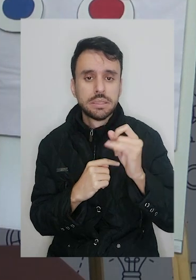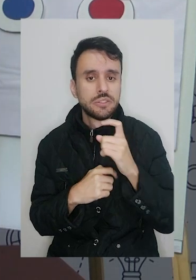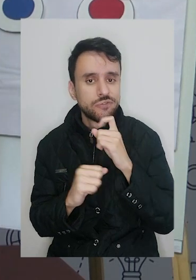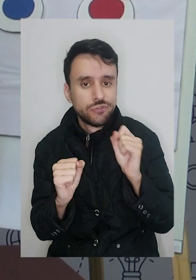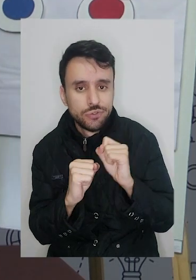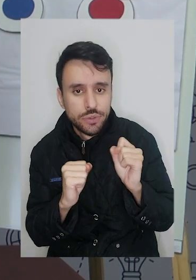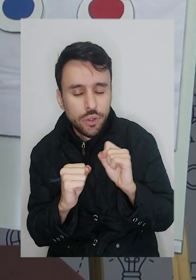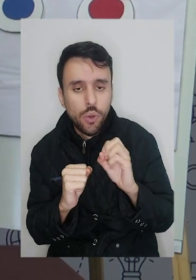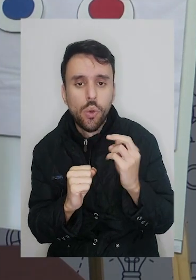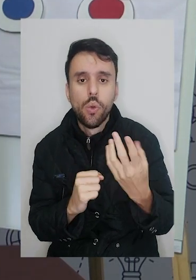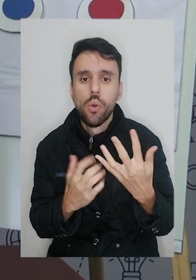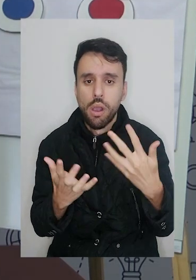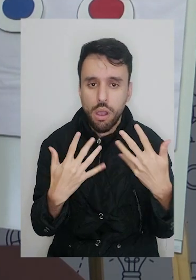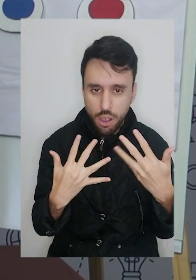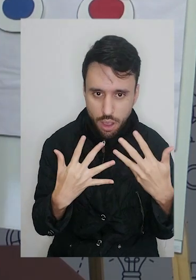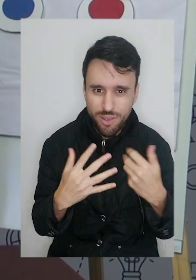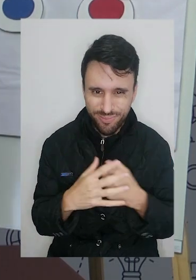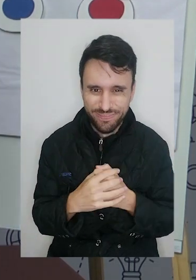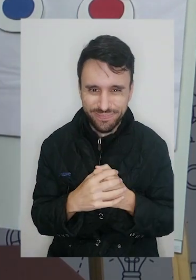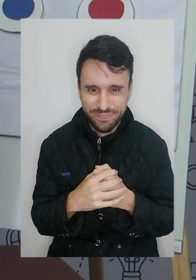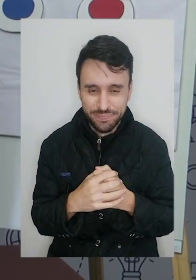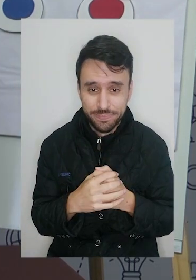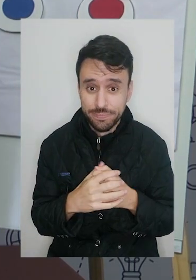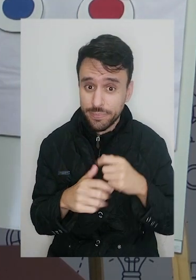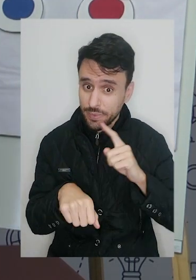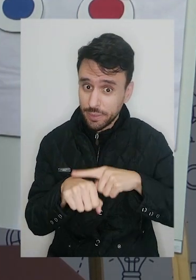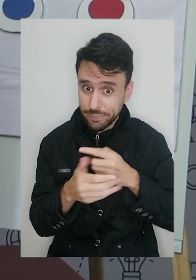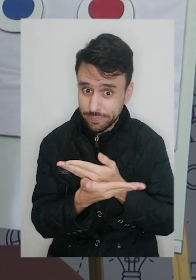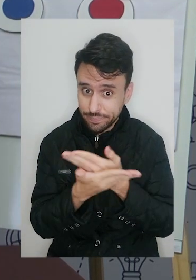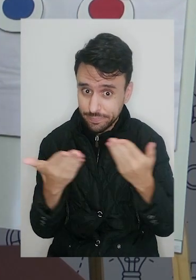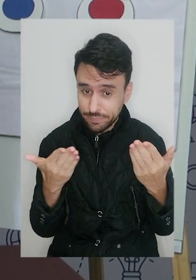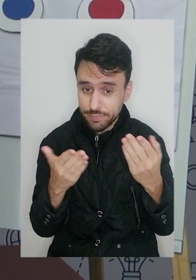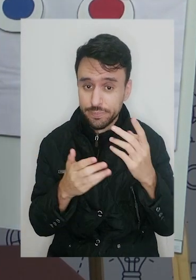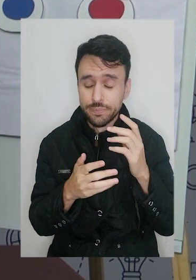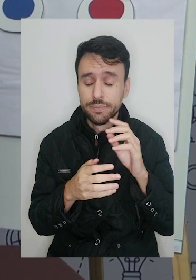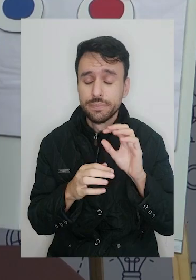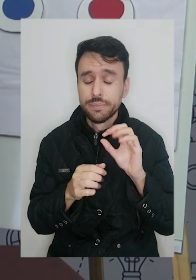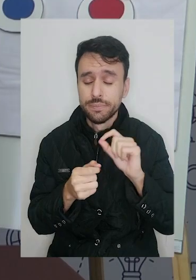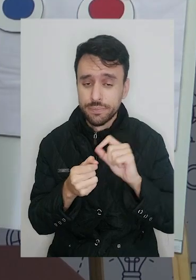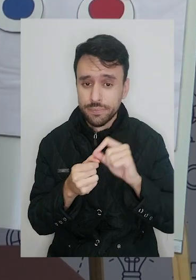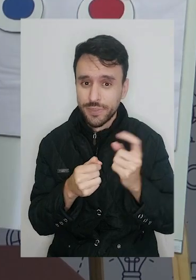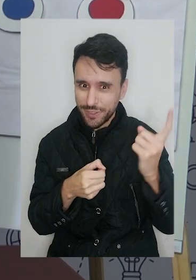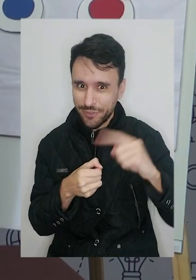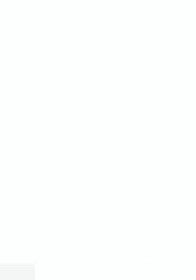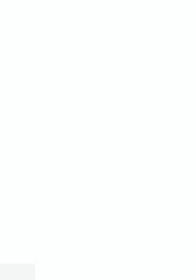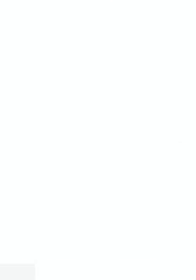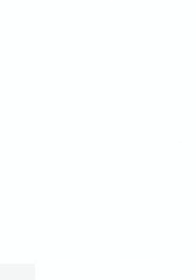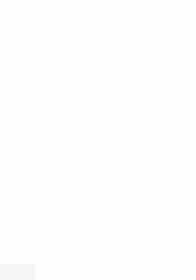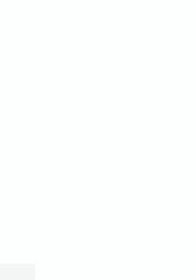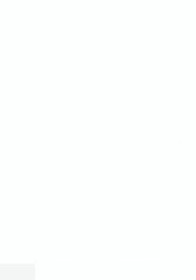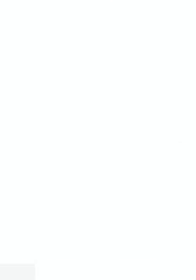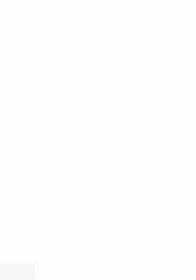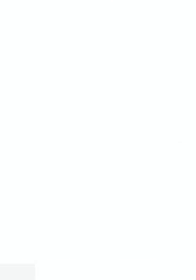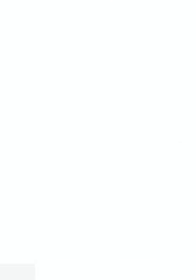frio ou calor. Vou dar um tempo para você fazer esse registro e já já eu volto.